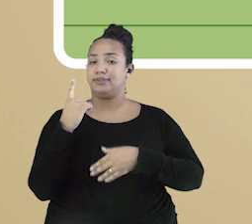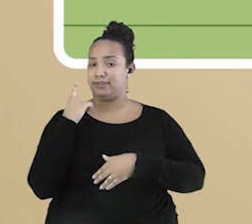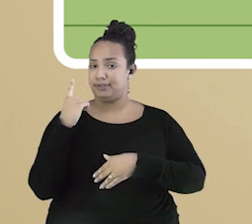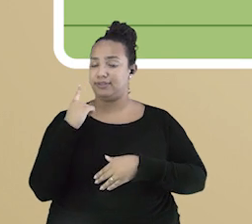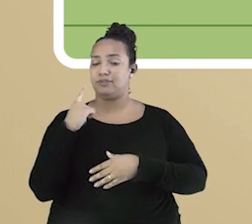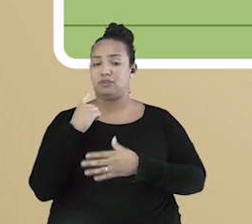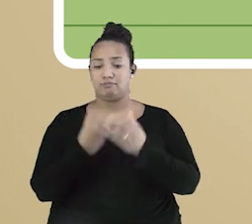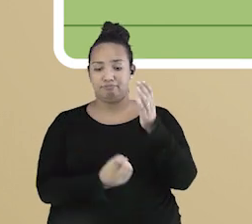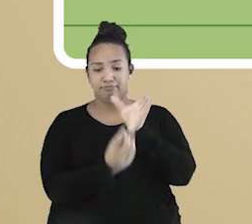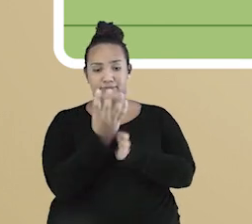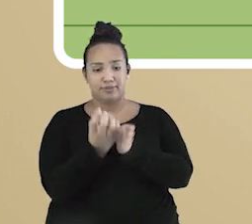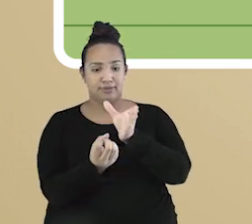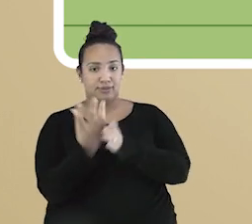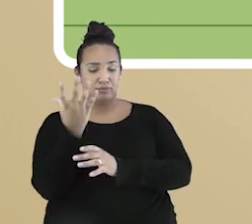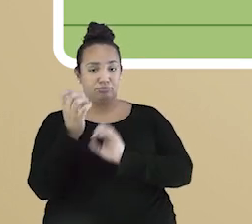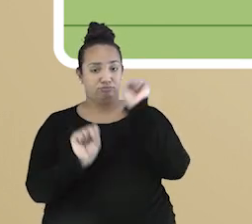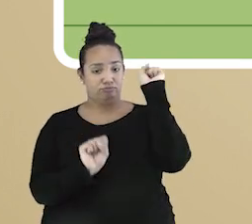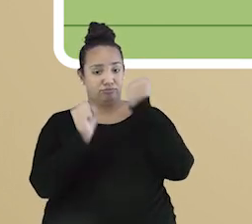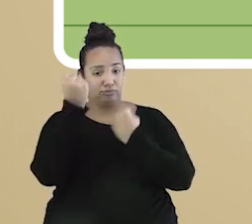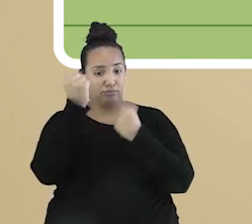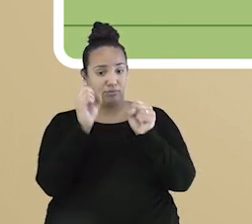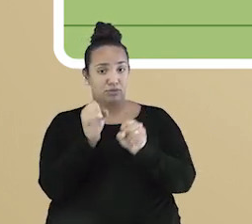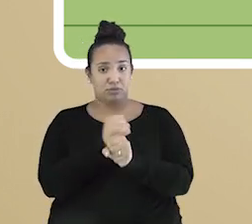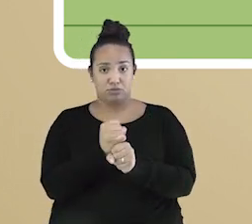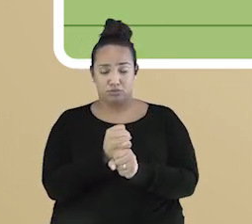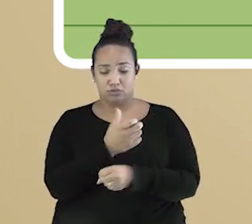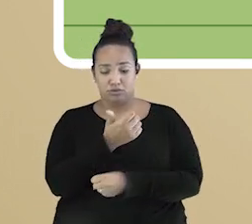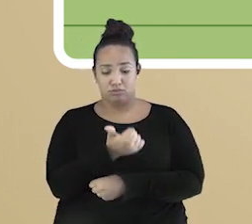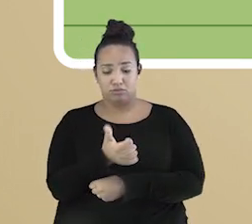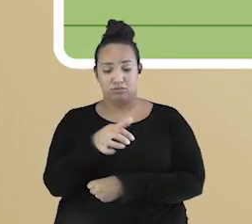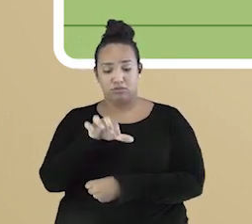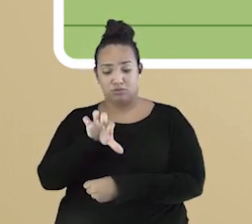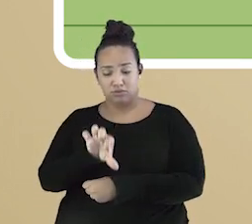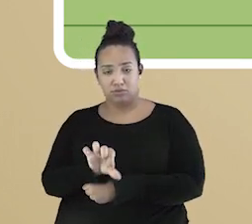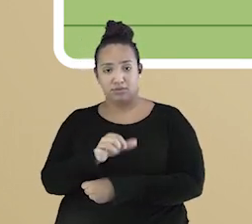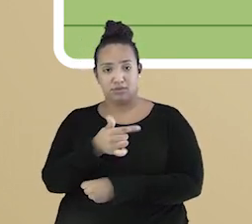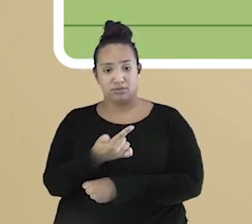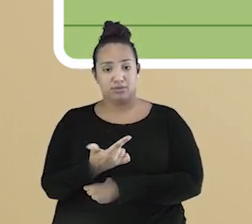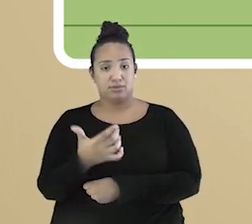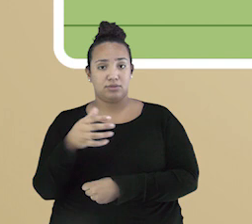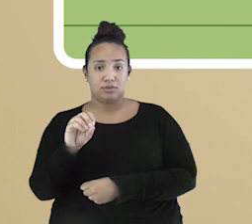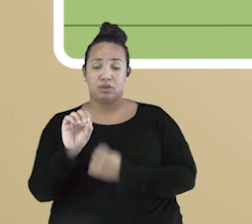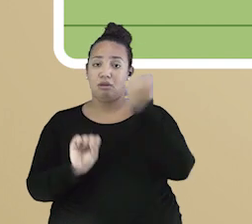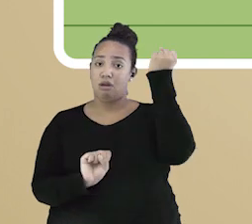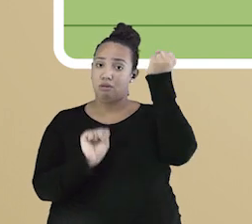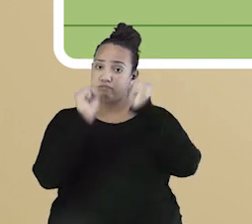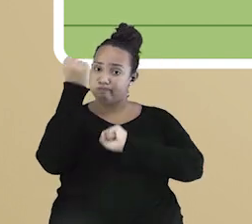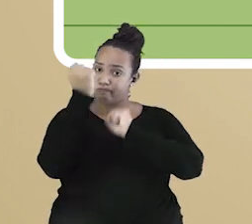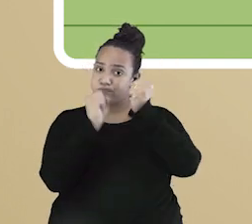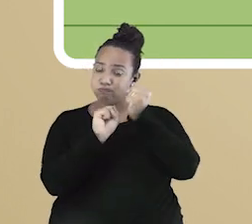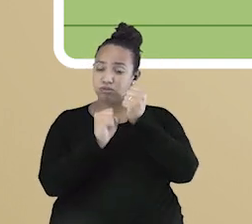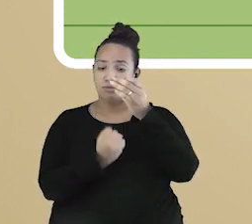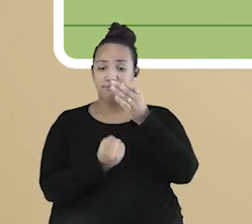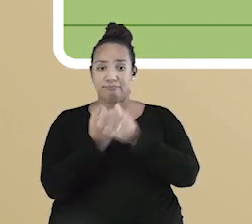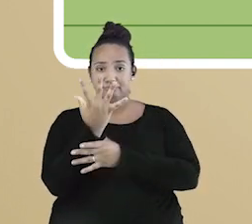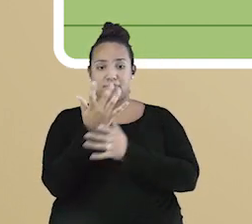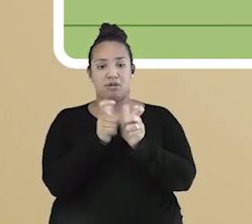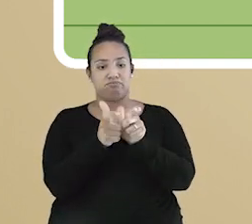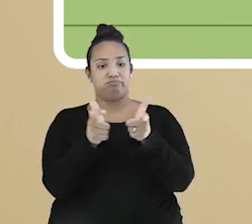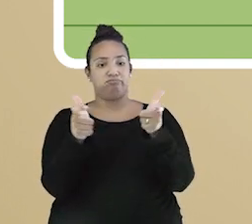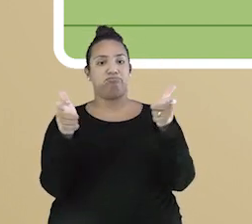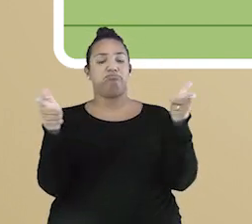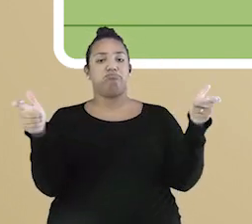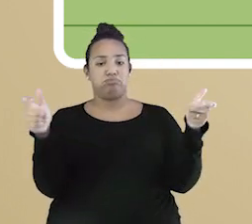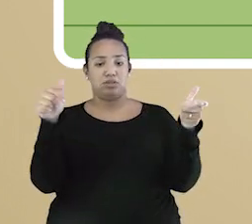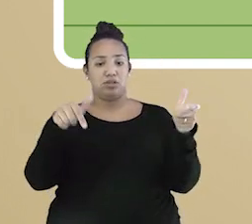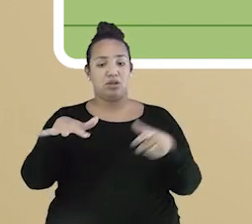médias indústrias. E a partir da década de 1970, grandes indústrias foram construídas no Espírito Santo, e a maioria